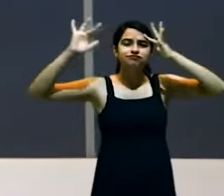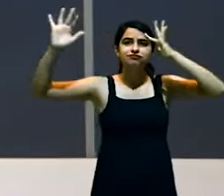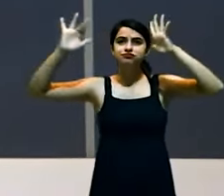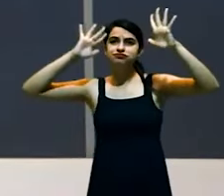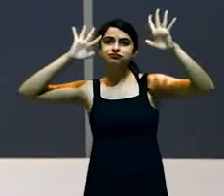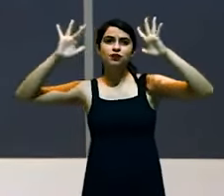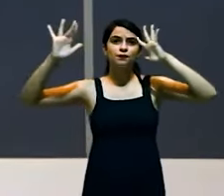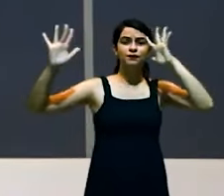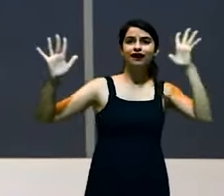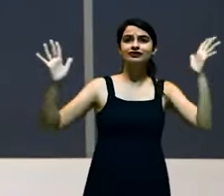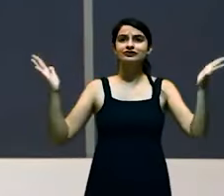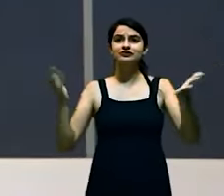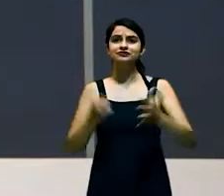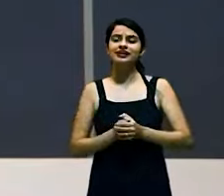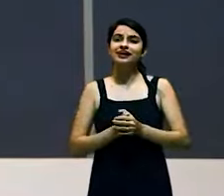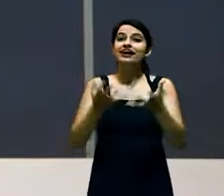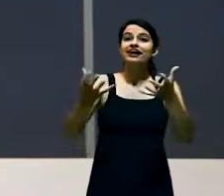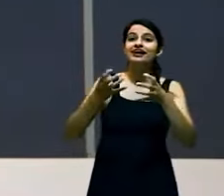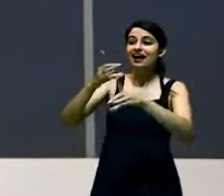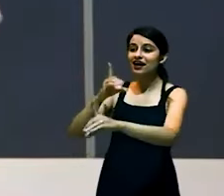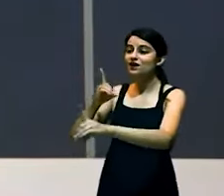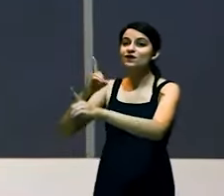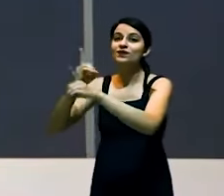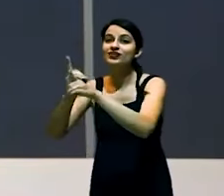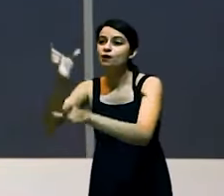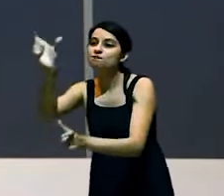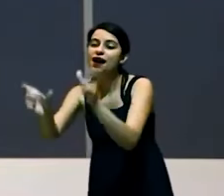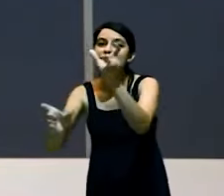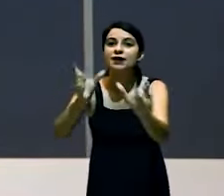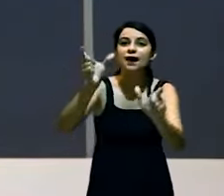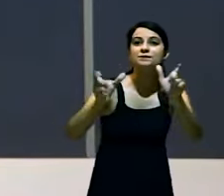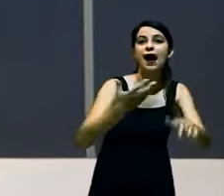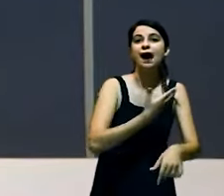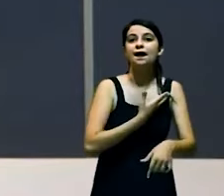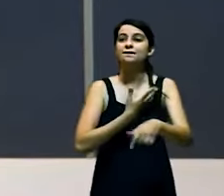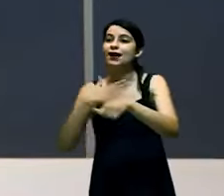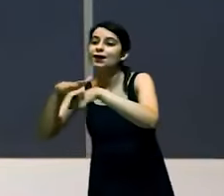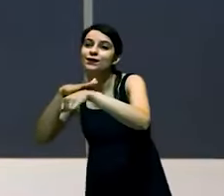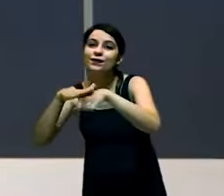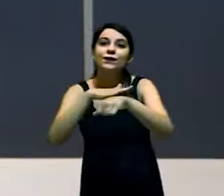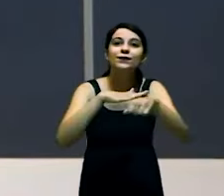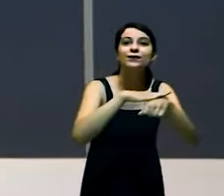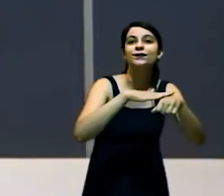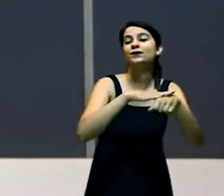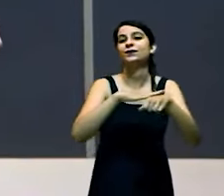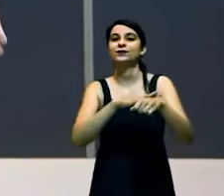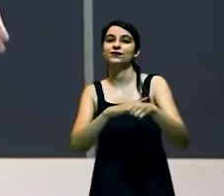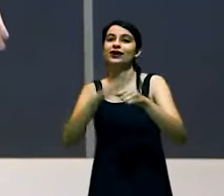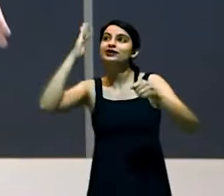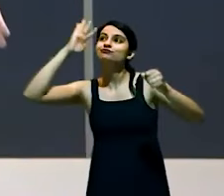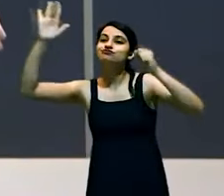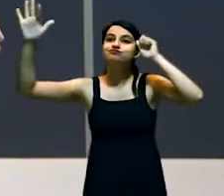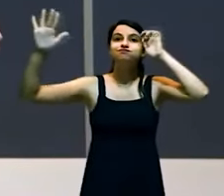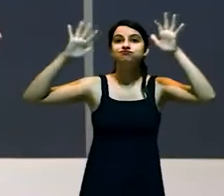e está querendo culpar fulano, culpar ciclano, porque você está trabalhando.